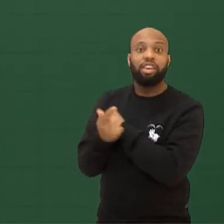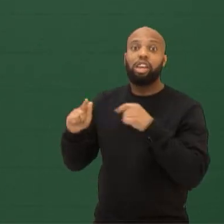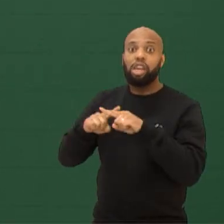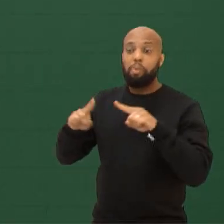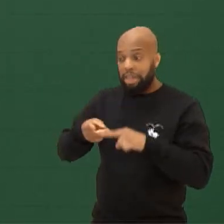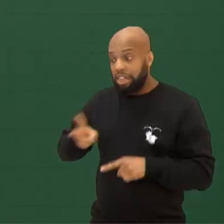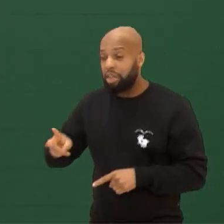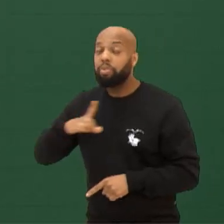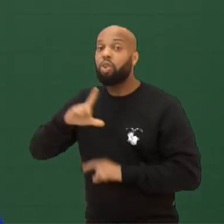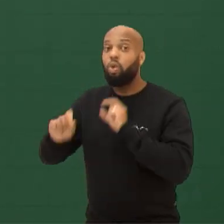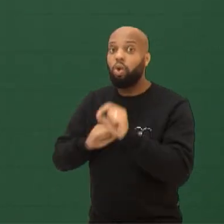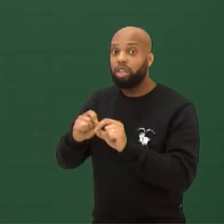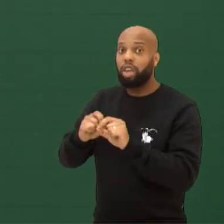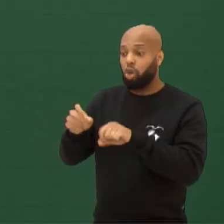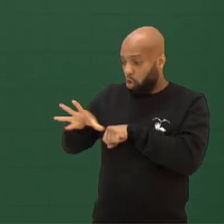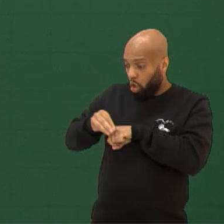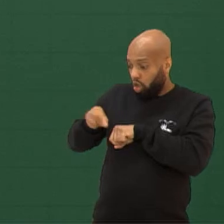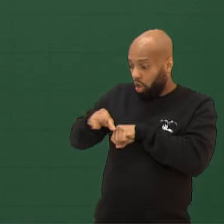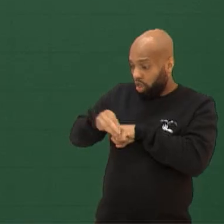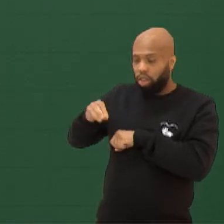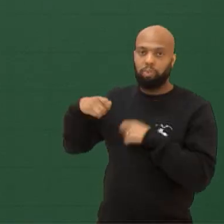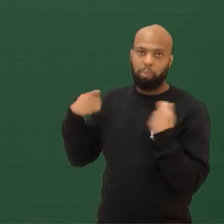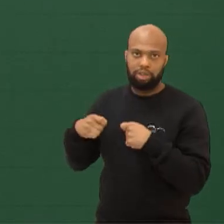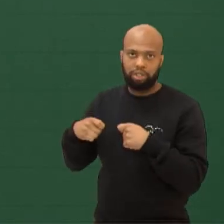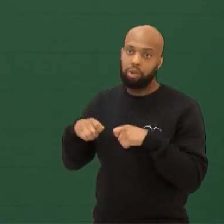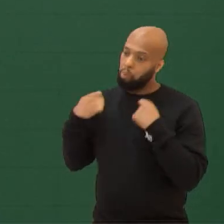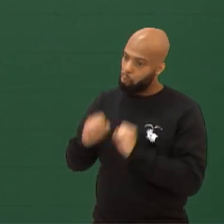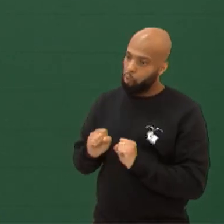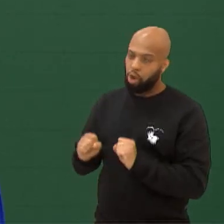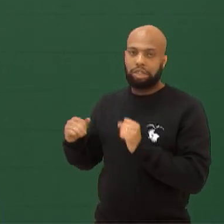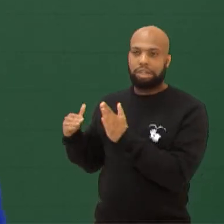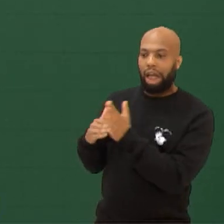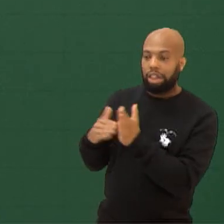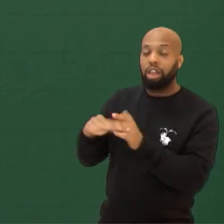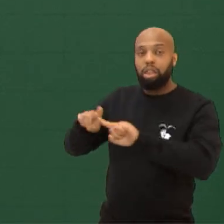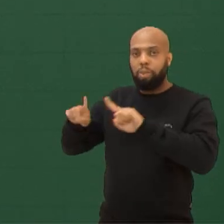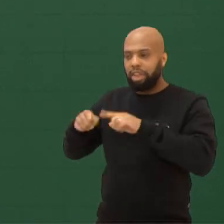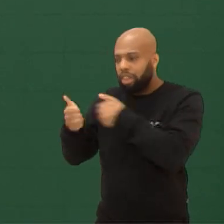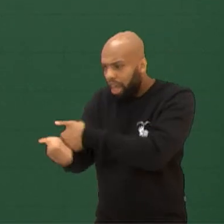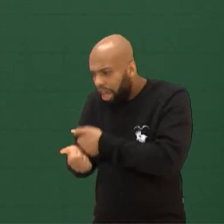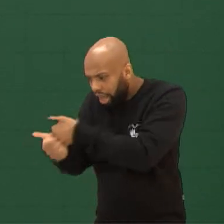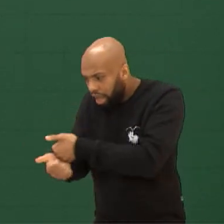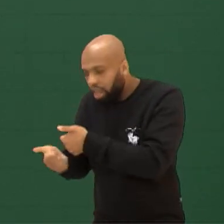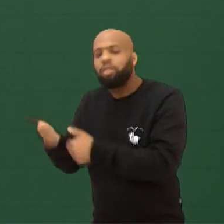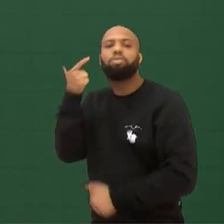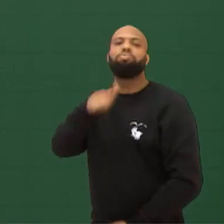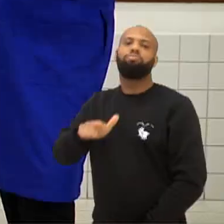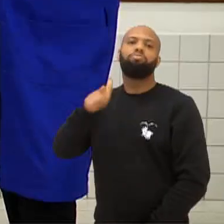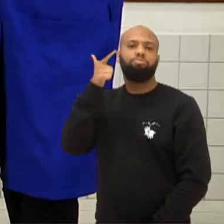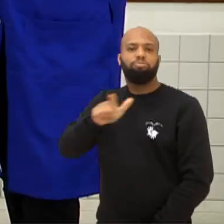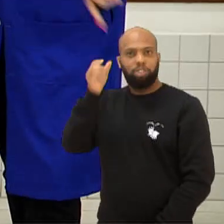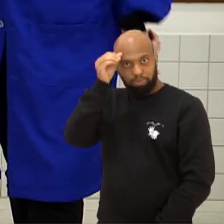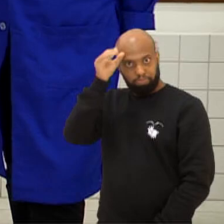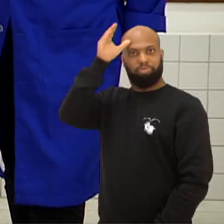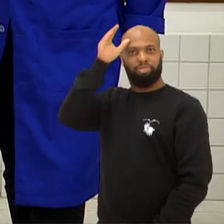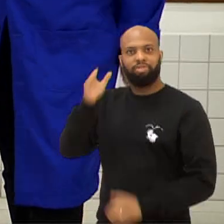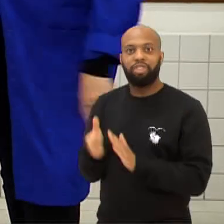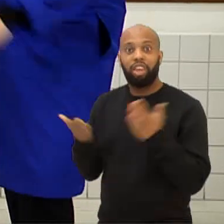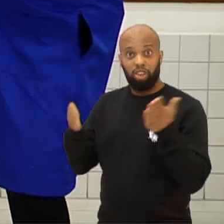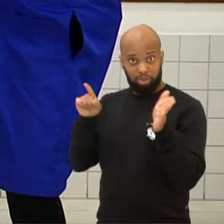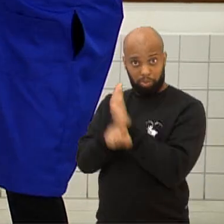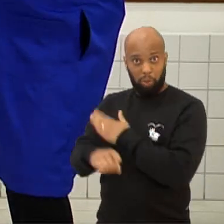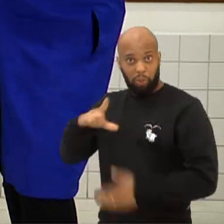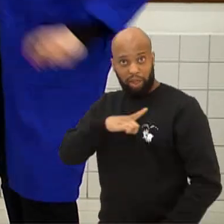constantemente atualizada. Então pode ser essa a dificuldade sua, mas se você estiver acompanhando o dia a dia, com certeza você vai chegar lá. Agora vamos a um